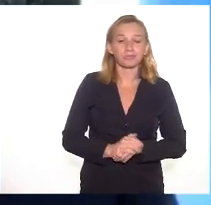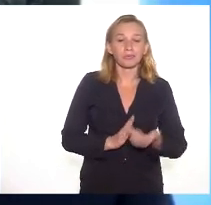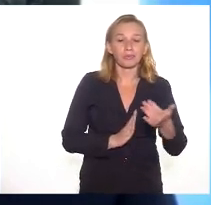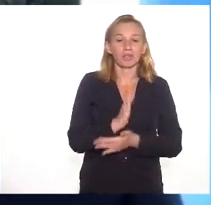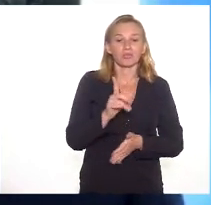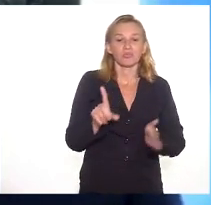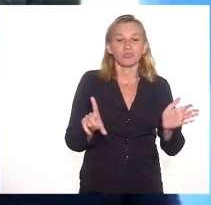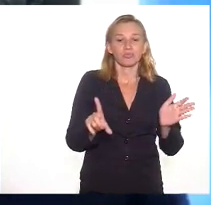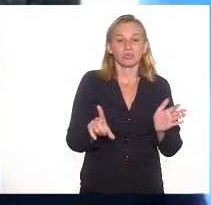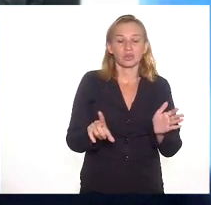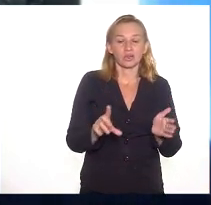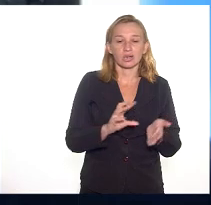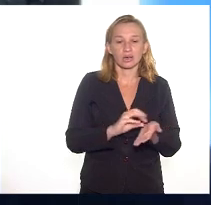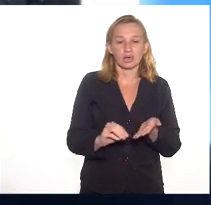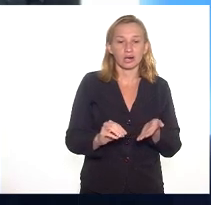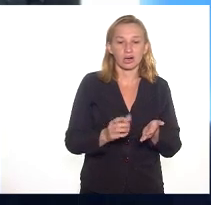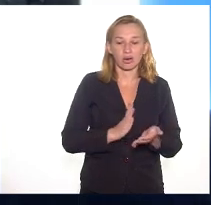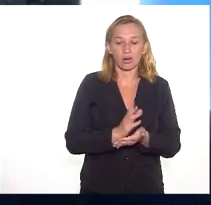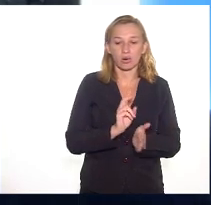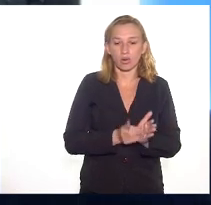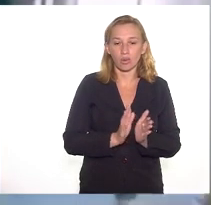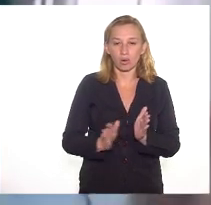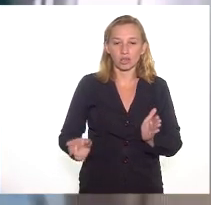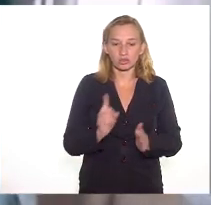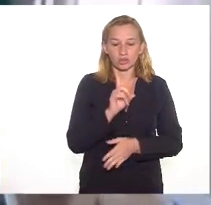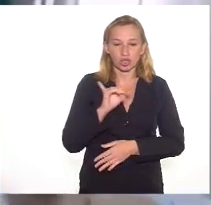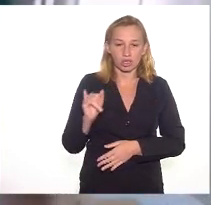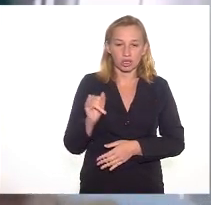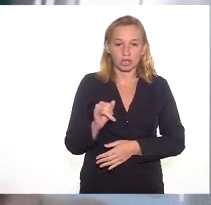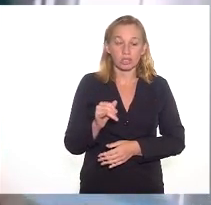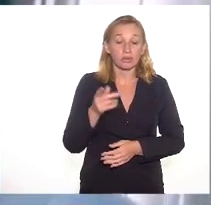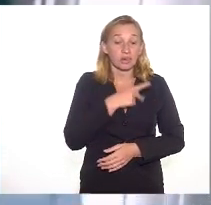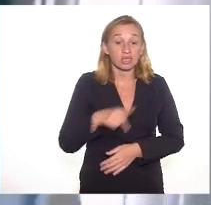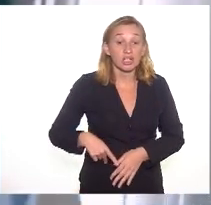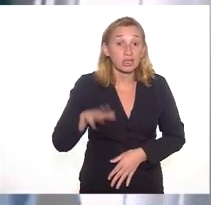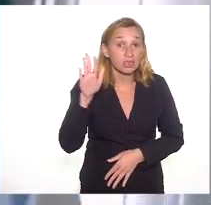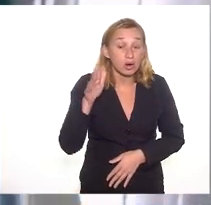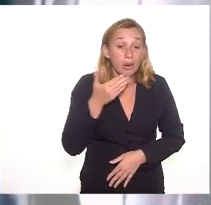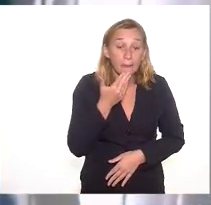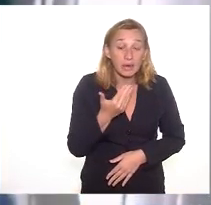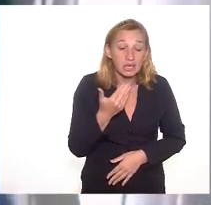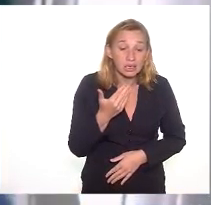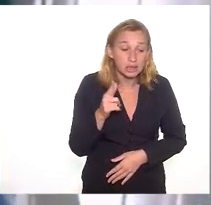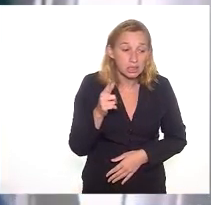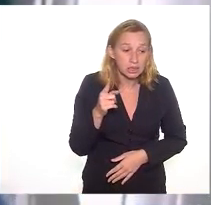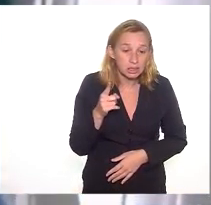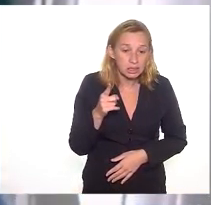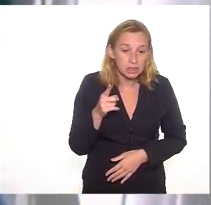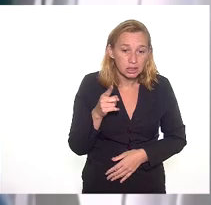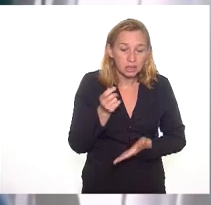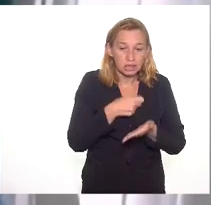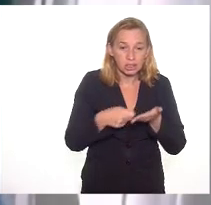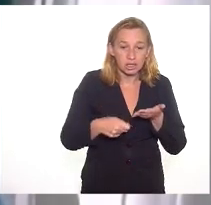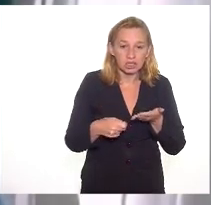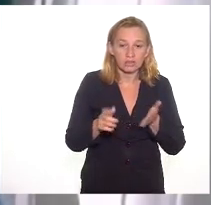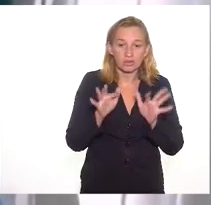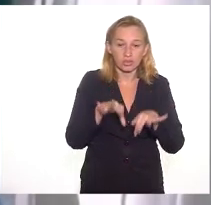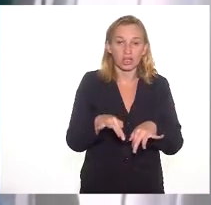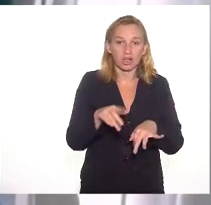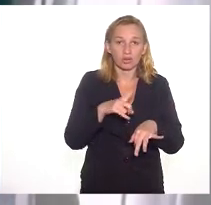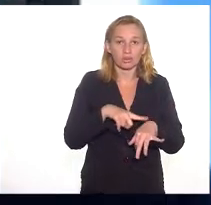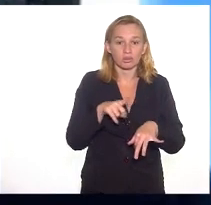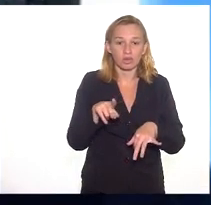a ata, passa-se a ordem do dia. Jair Bittencourt? Pois não. Só queria pedir a Vossa Excelência que me inscreva no expediente final,